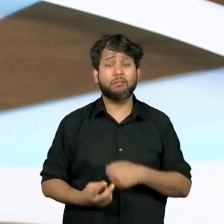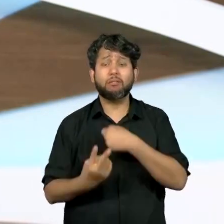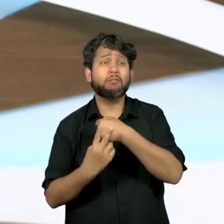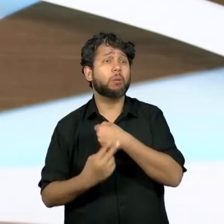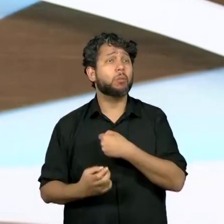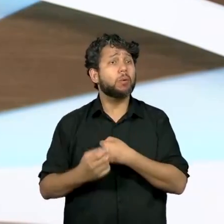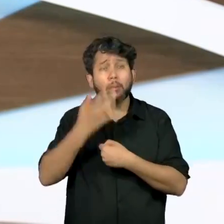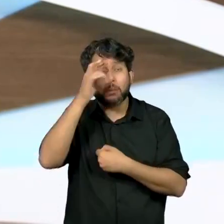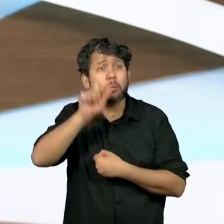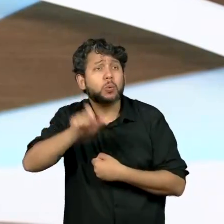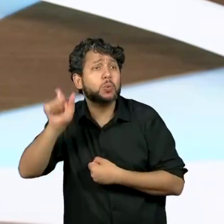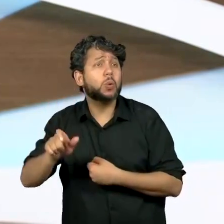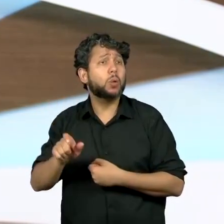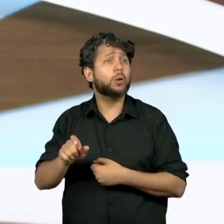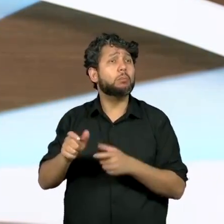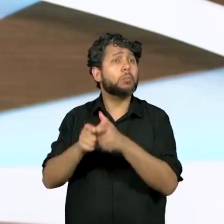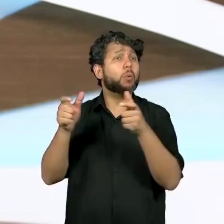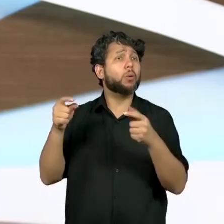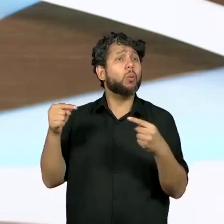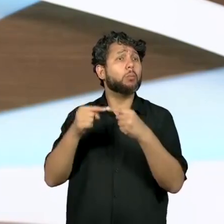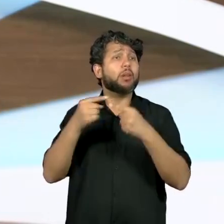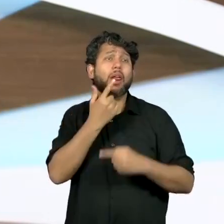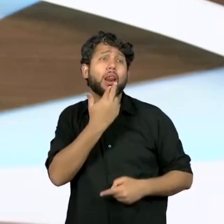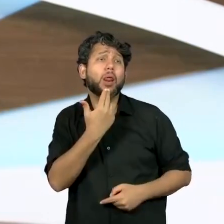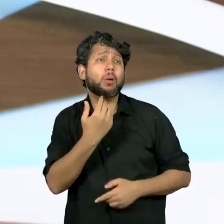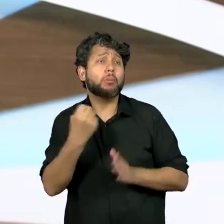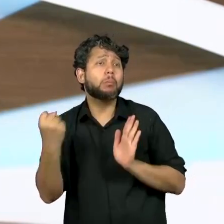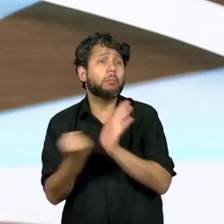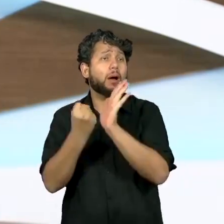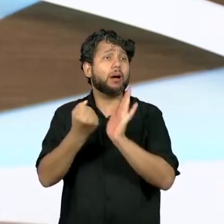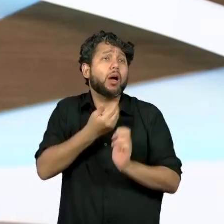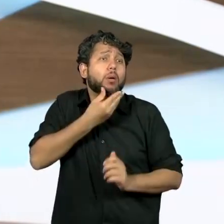em português, como em outras línguas europeias,